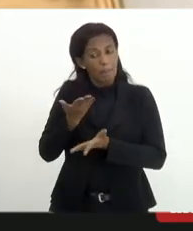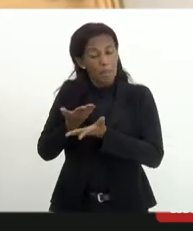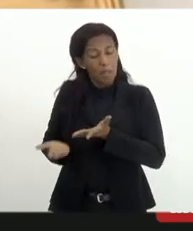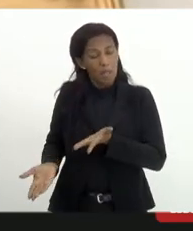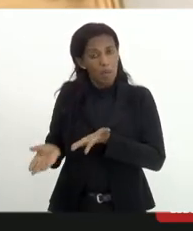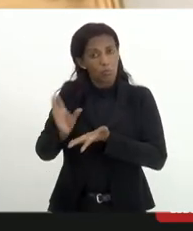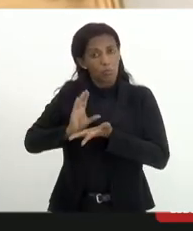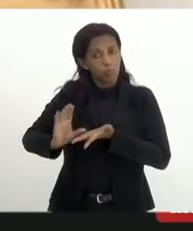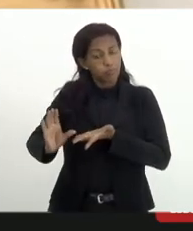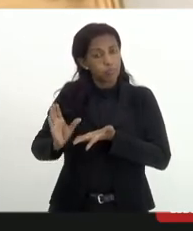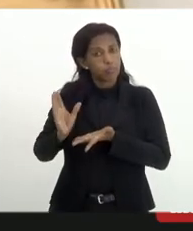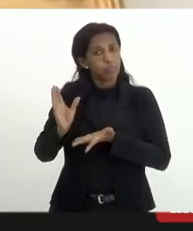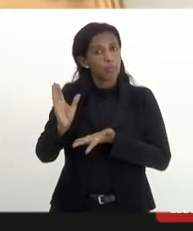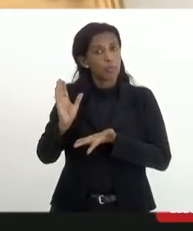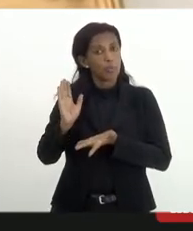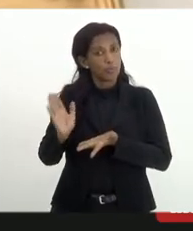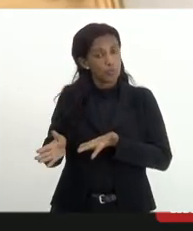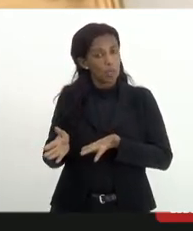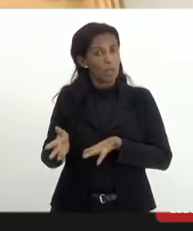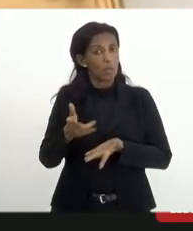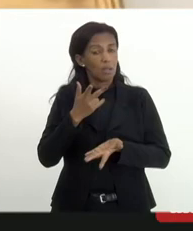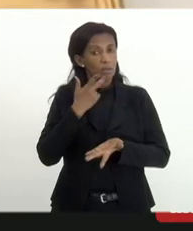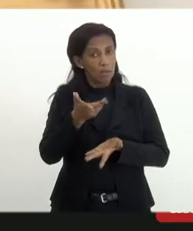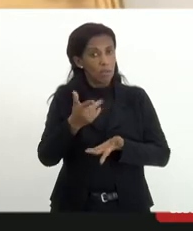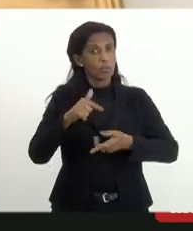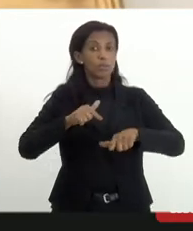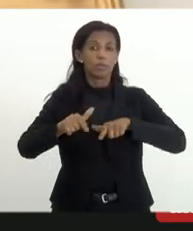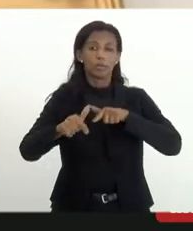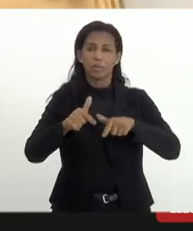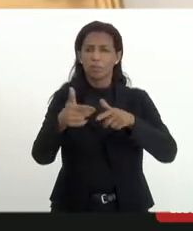recurso fica consignado aqui. O trabalho de Vossa